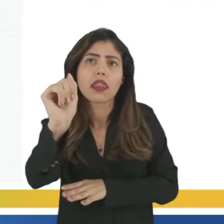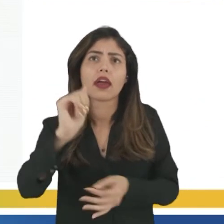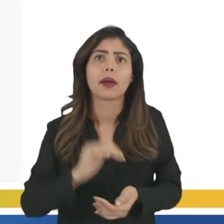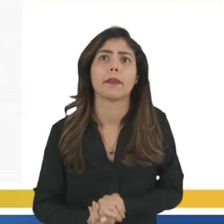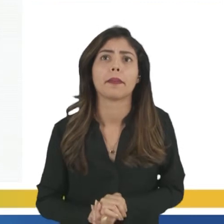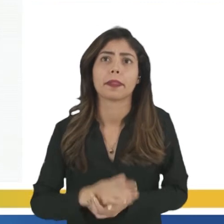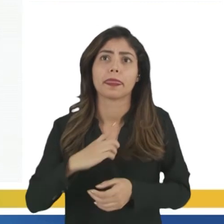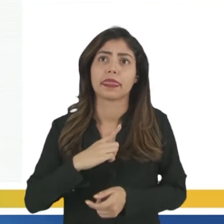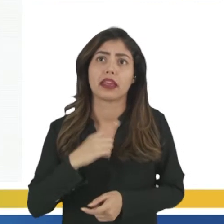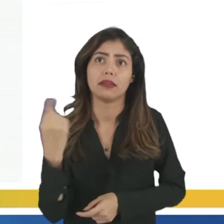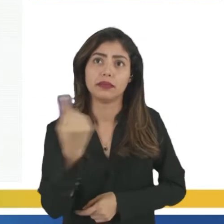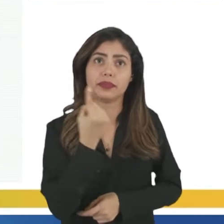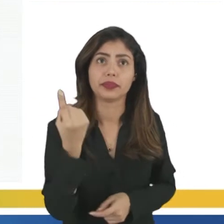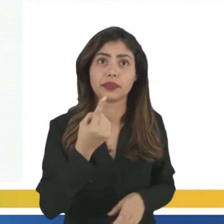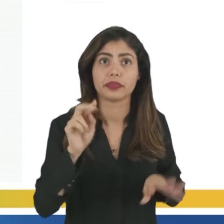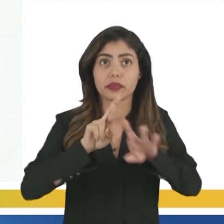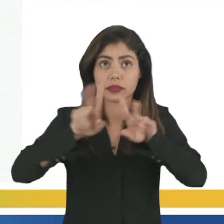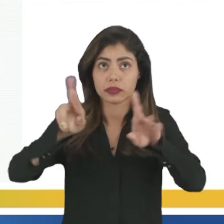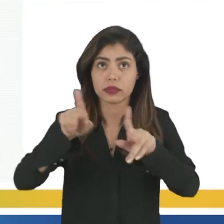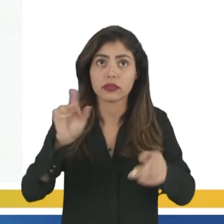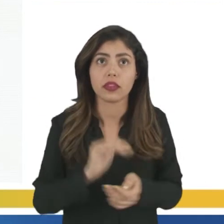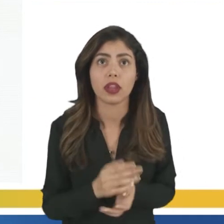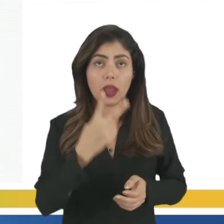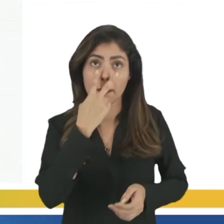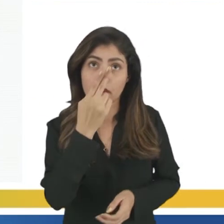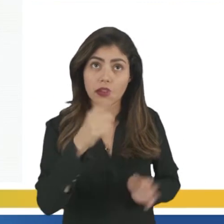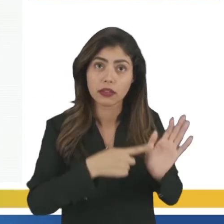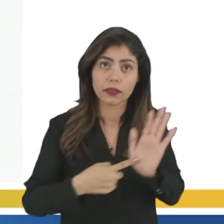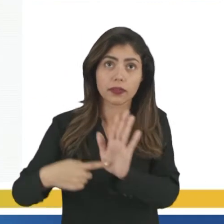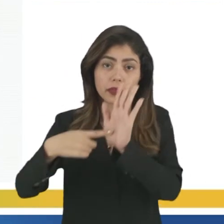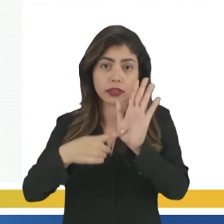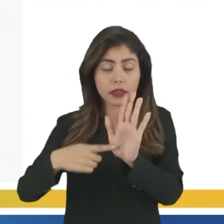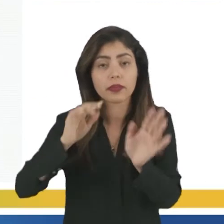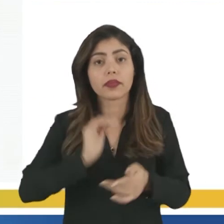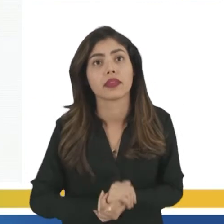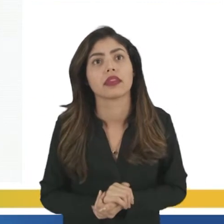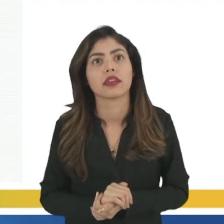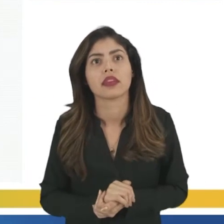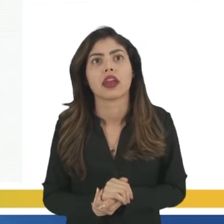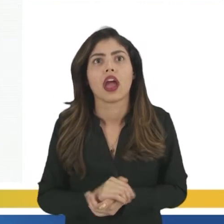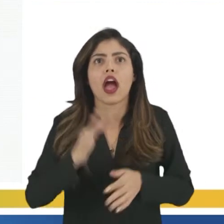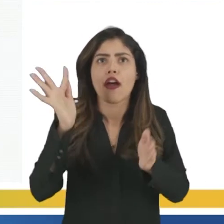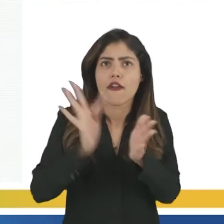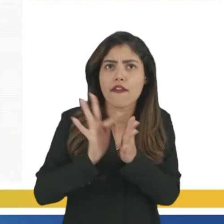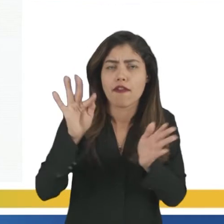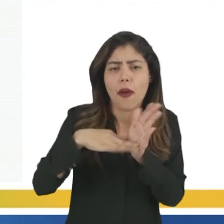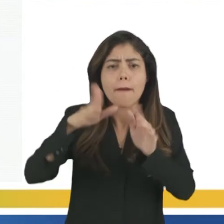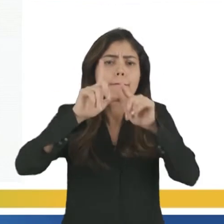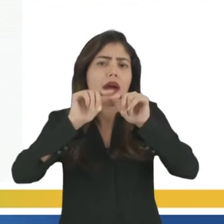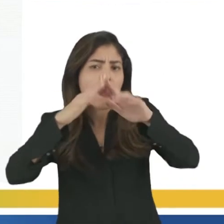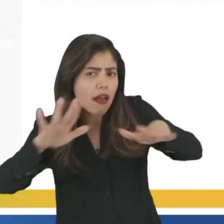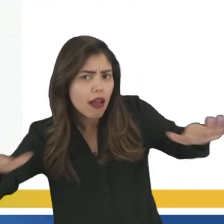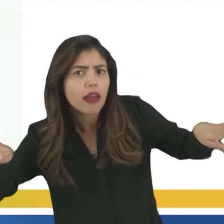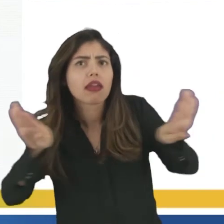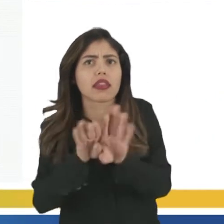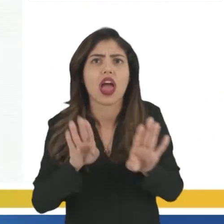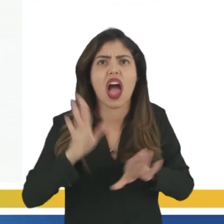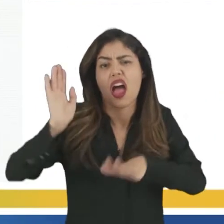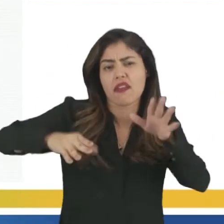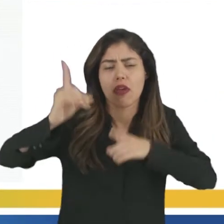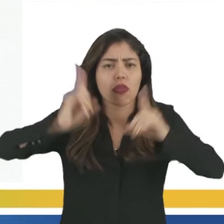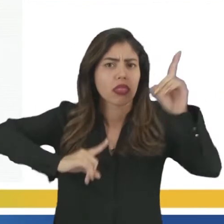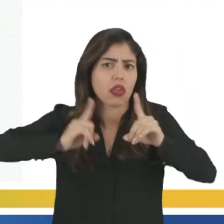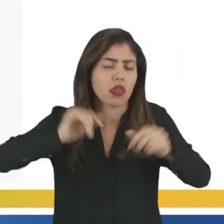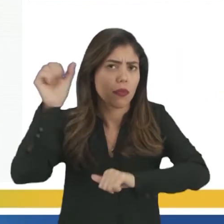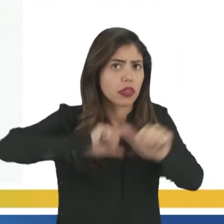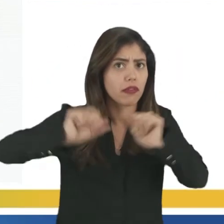cananitas, tá? Sua única diferença eram seus notáveis feitos marítimos. Então, geralmente os deuses, às